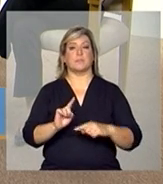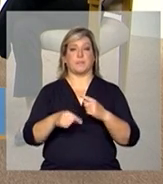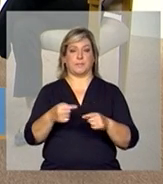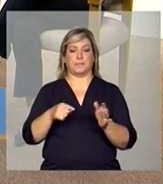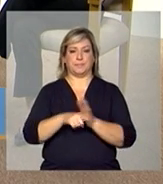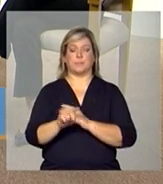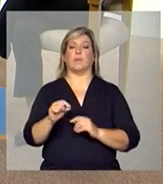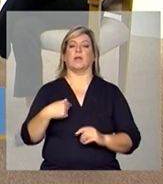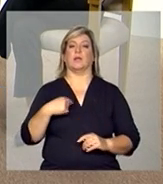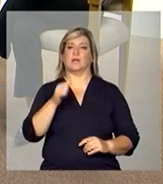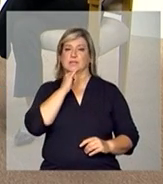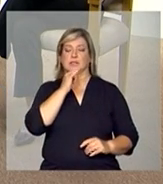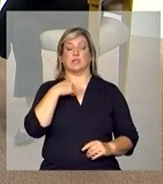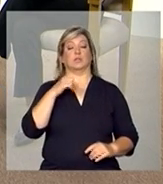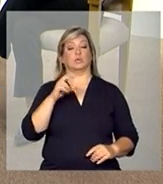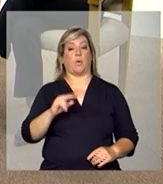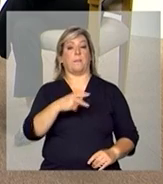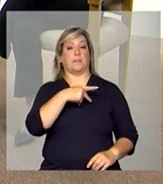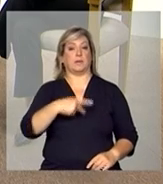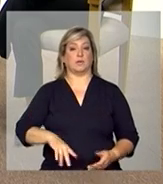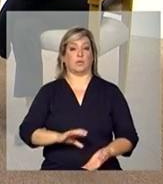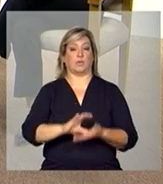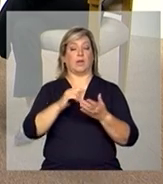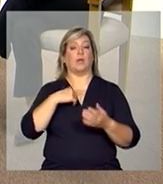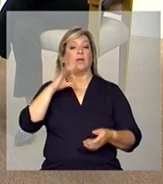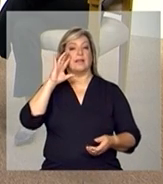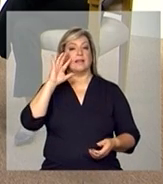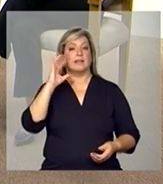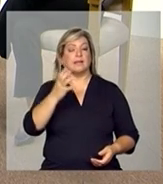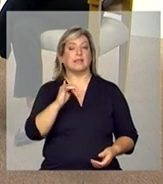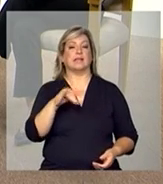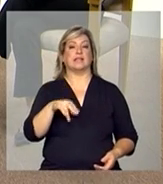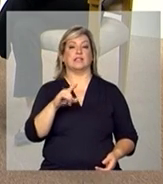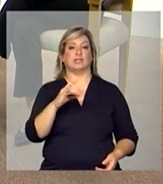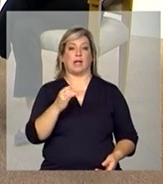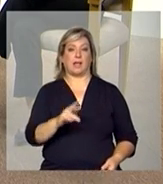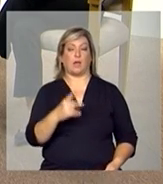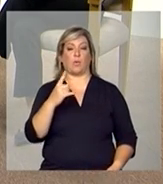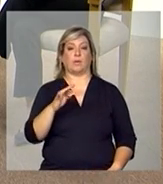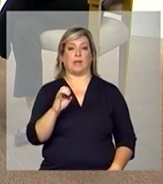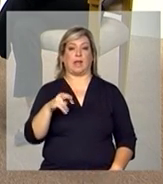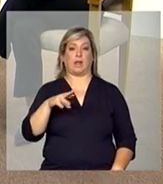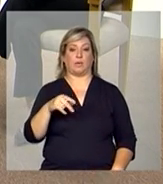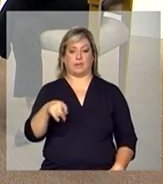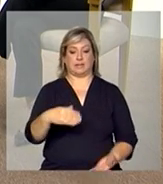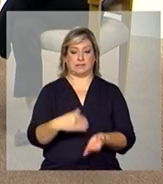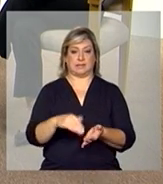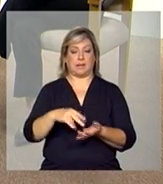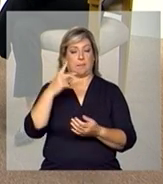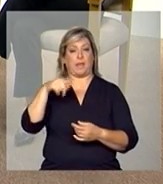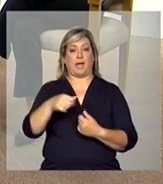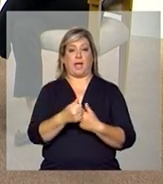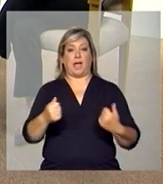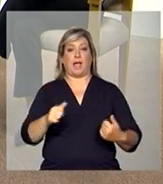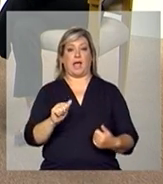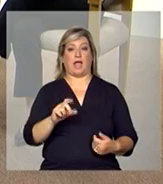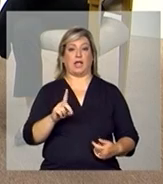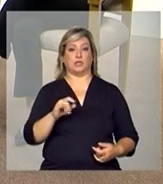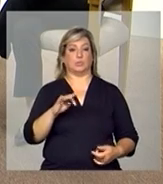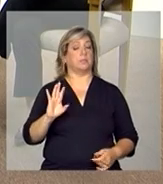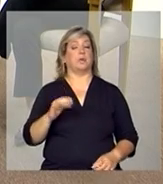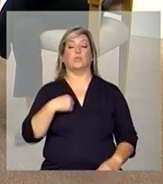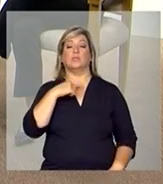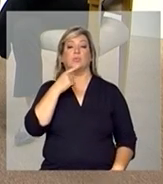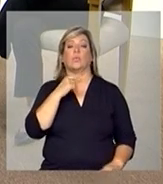sou presidente do conselho estou tentando indicar um técnico da secretaria para adjunto porém não estou conseguindo